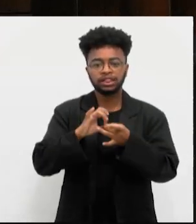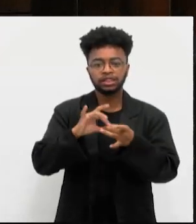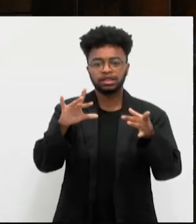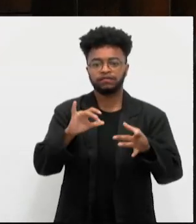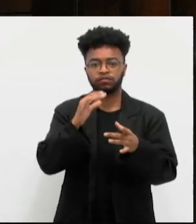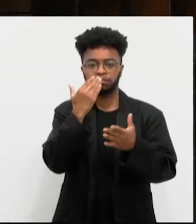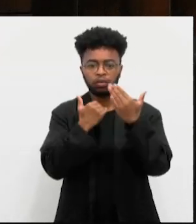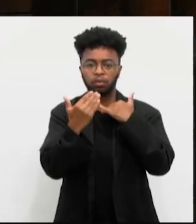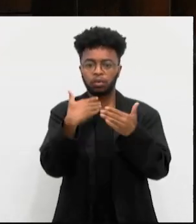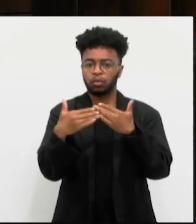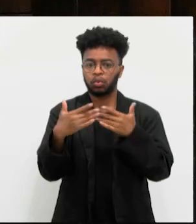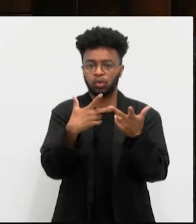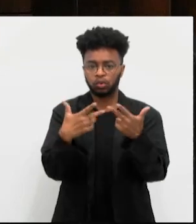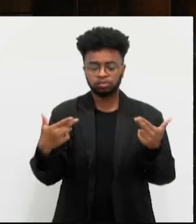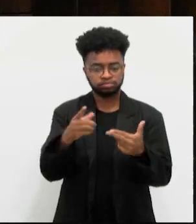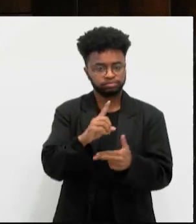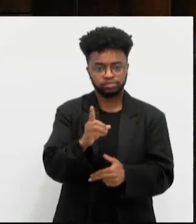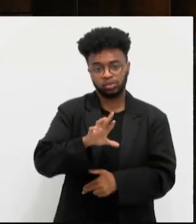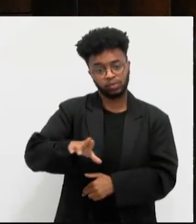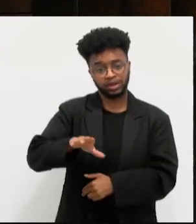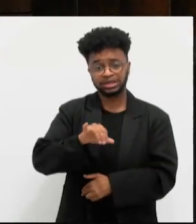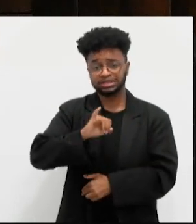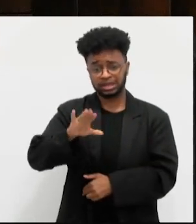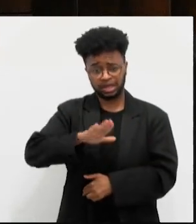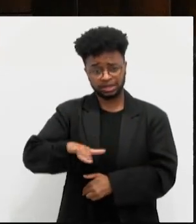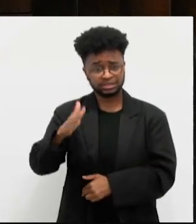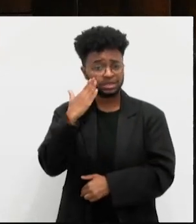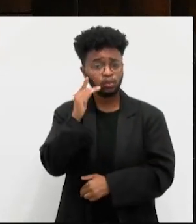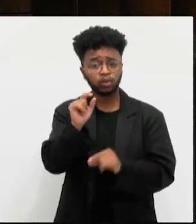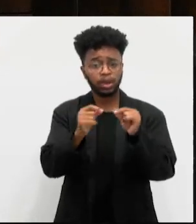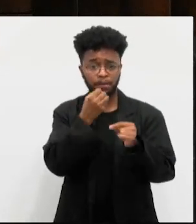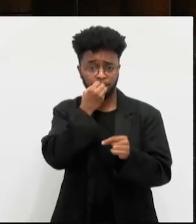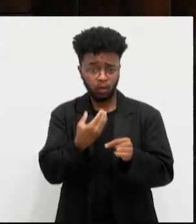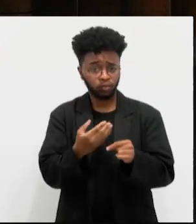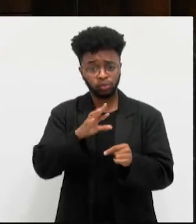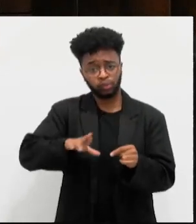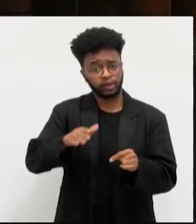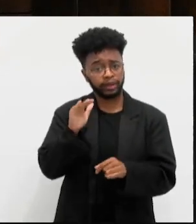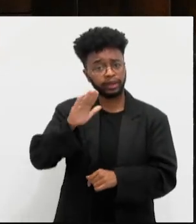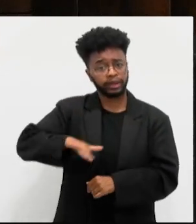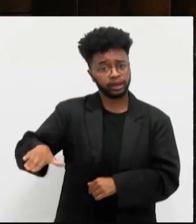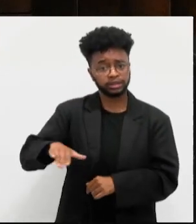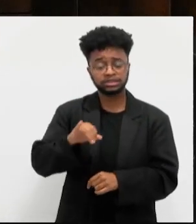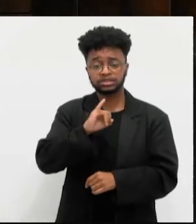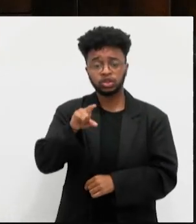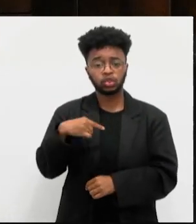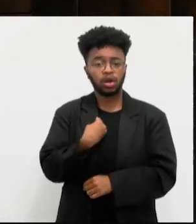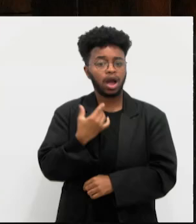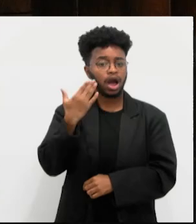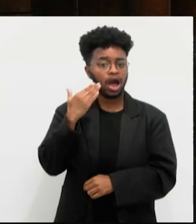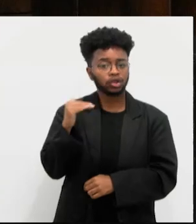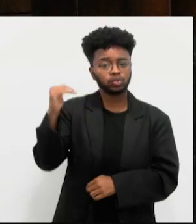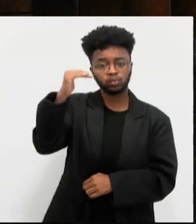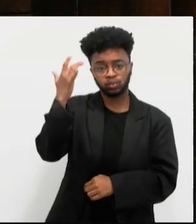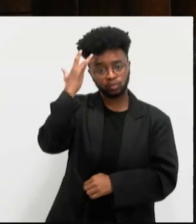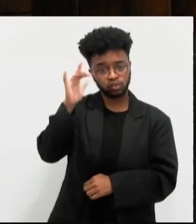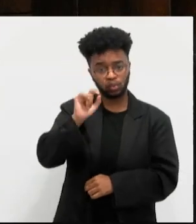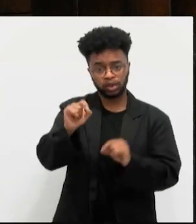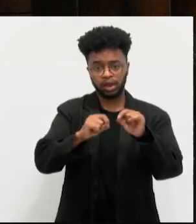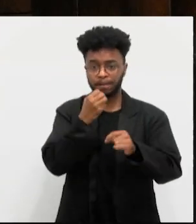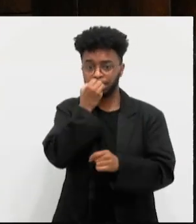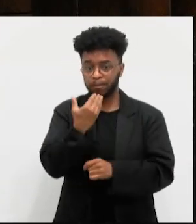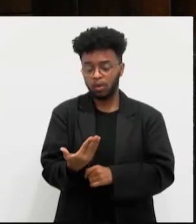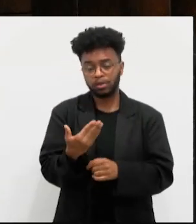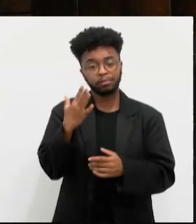tem que ser. Se a criança soubesse que era bom, ela não era criança, porra, ela já era adulto. Nem a gente, como adulto, sabe direito. Então, por favor,